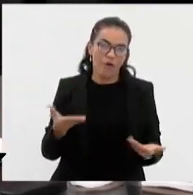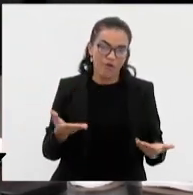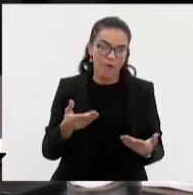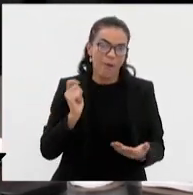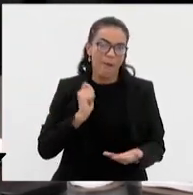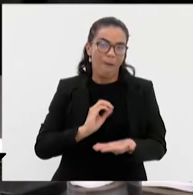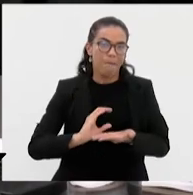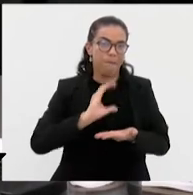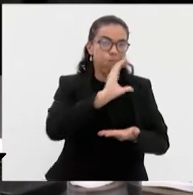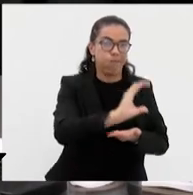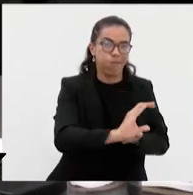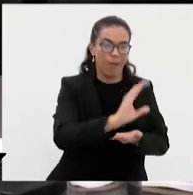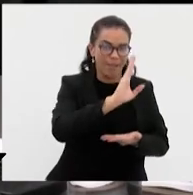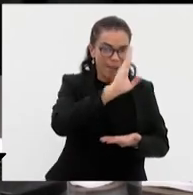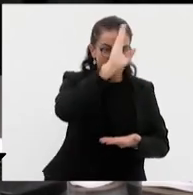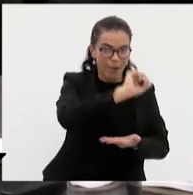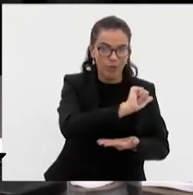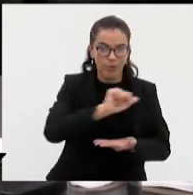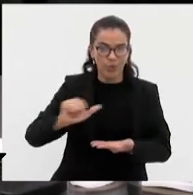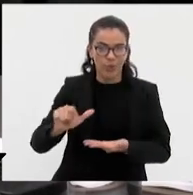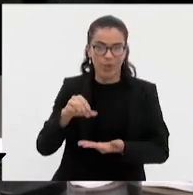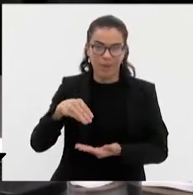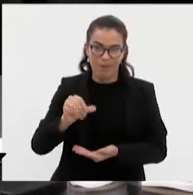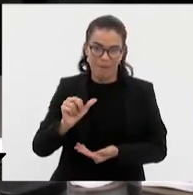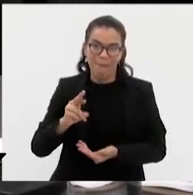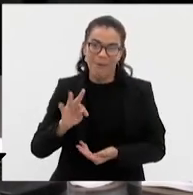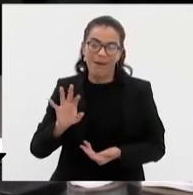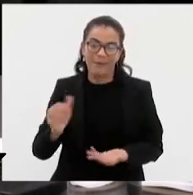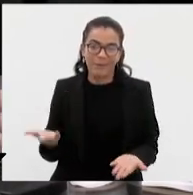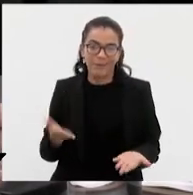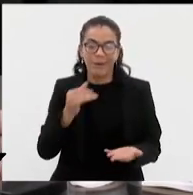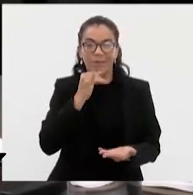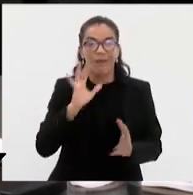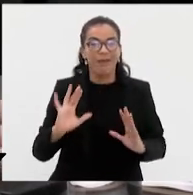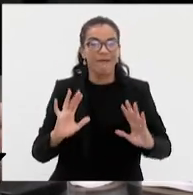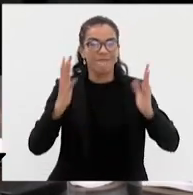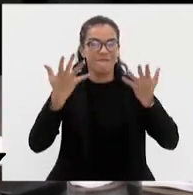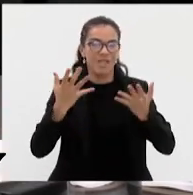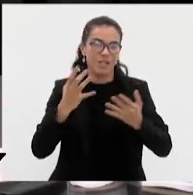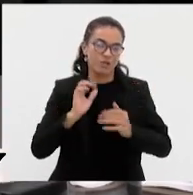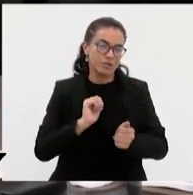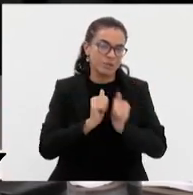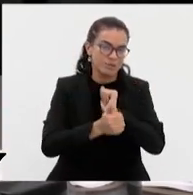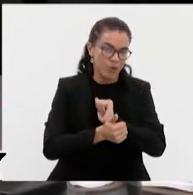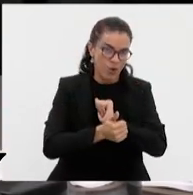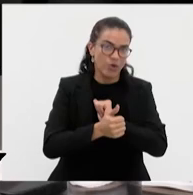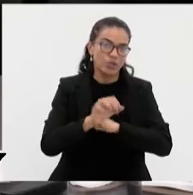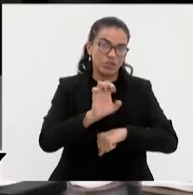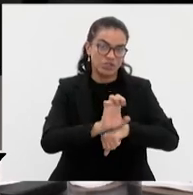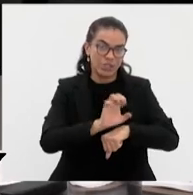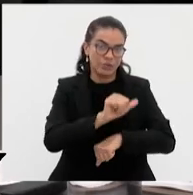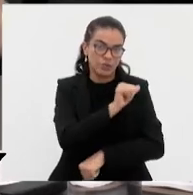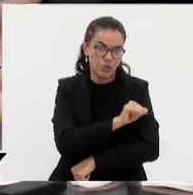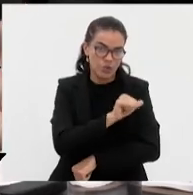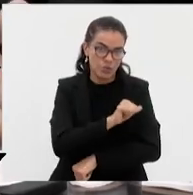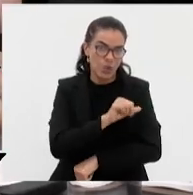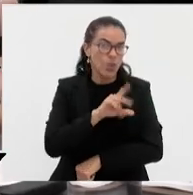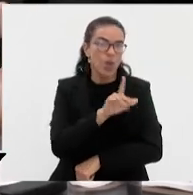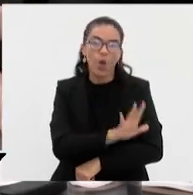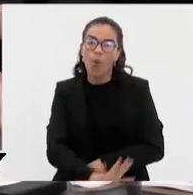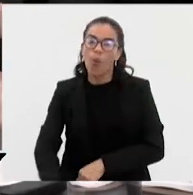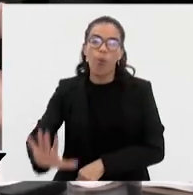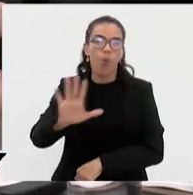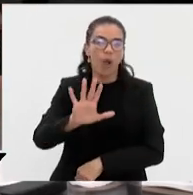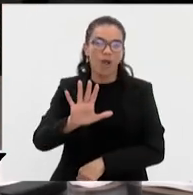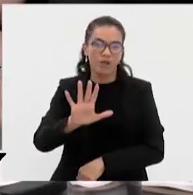verdade, a atenção que eu ia pedir é que eventos esportivos do estado do Rio de Janeiro, não no âmbito do território